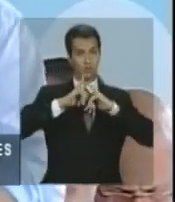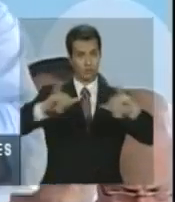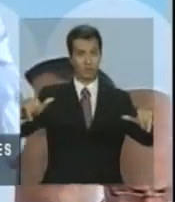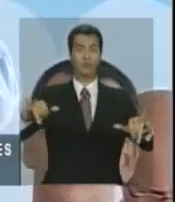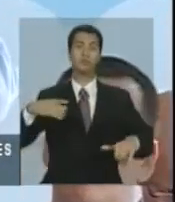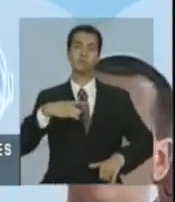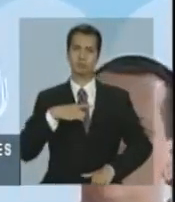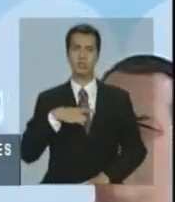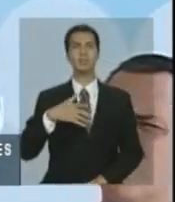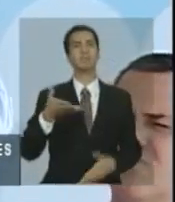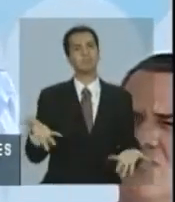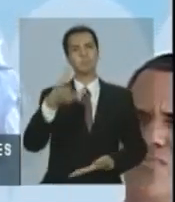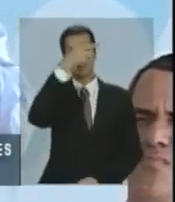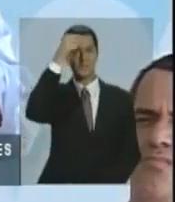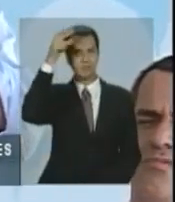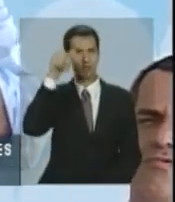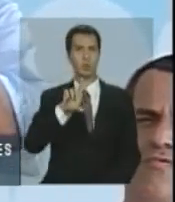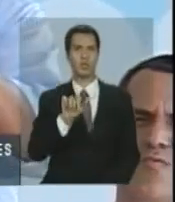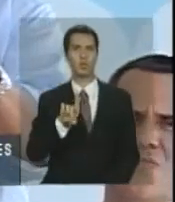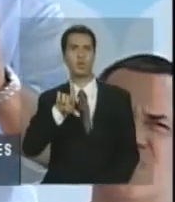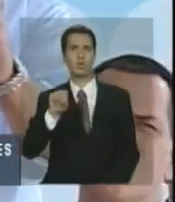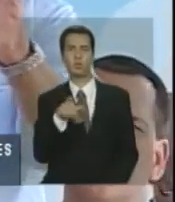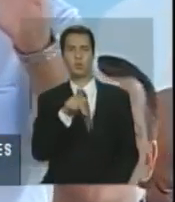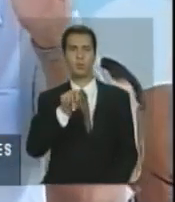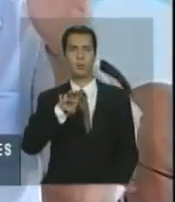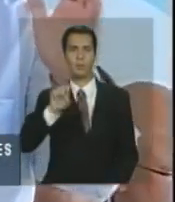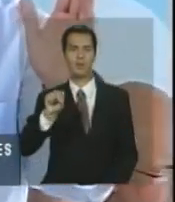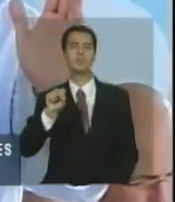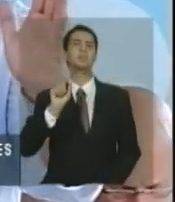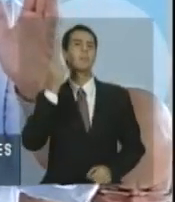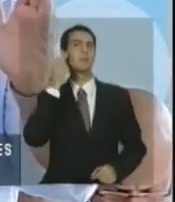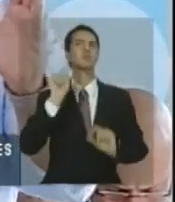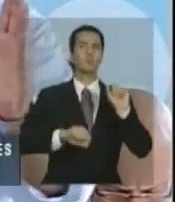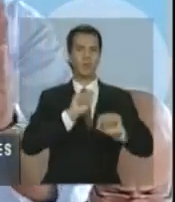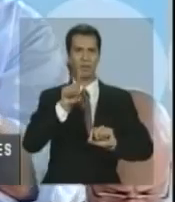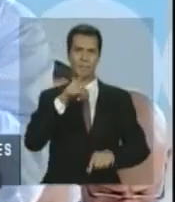Então, o prefeito Eduardo Paes não é o prefeito de uma música